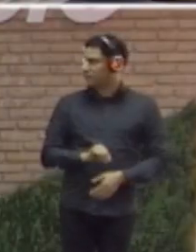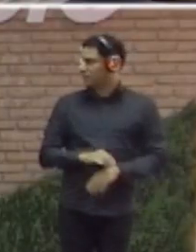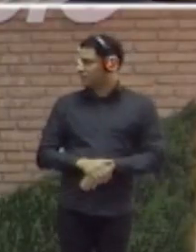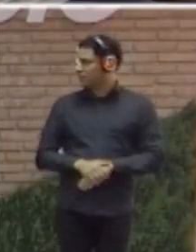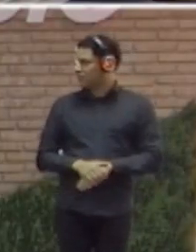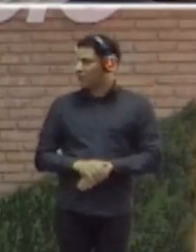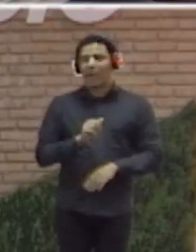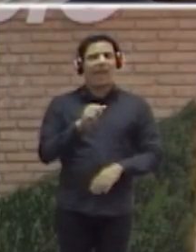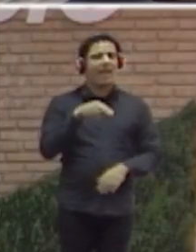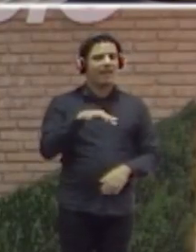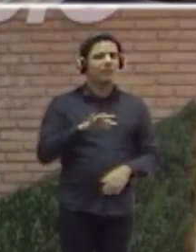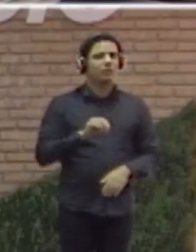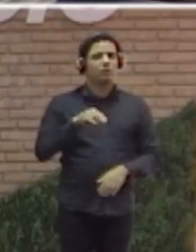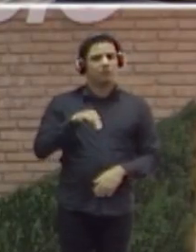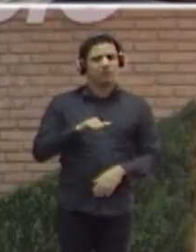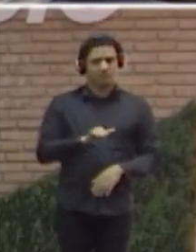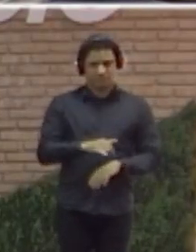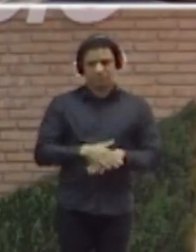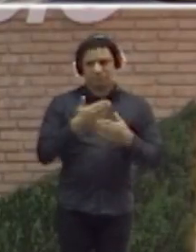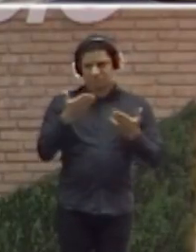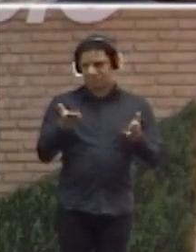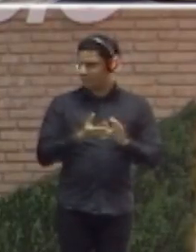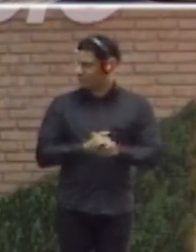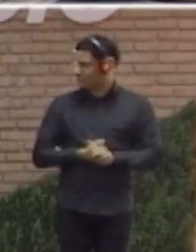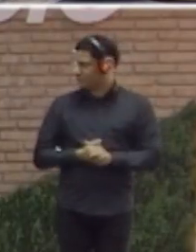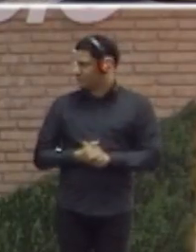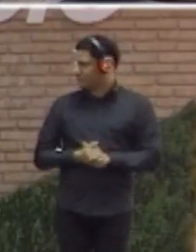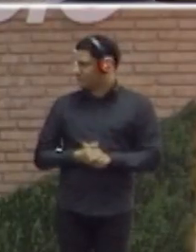Aaltonen, por favor.